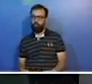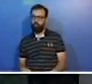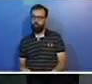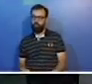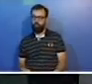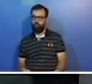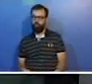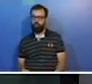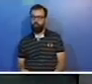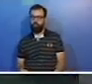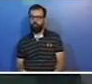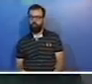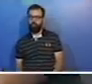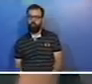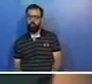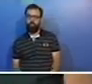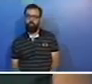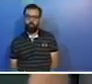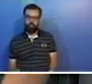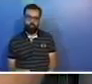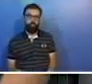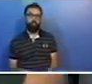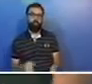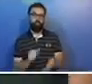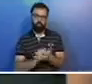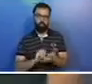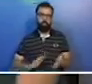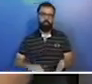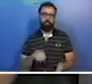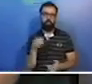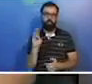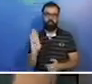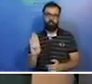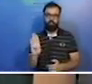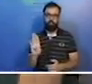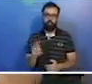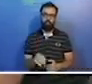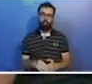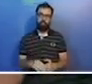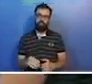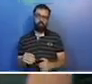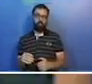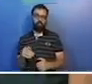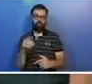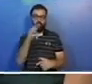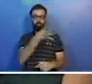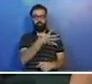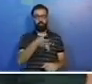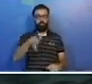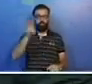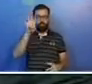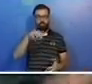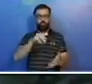entender? Vamos fazer o exercício B, completar agora essa